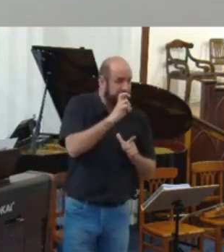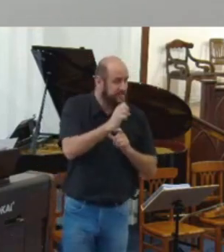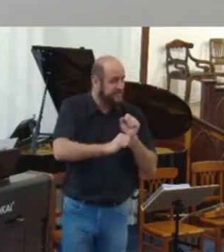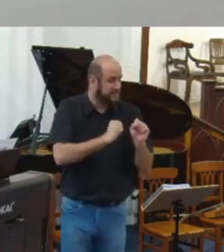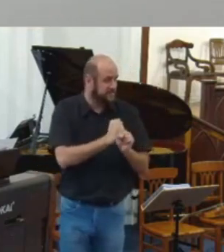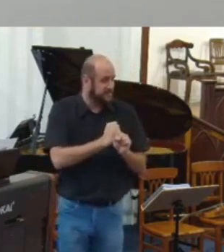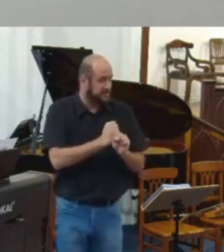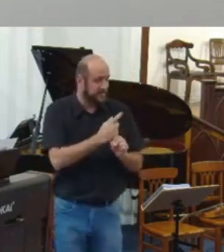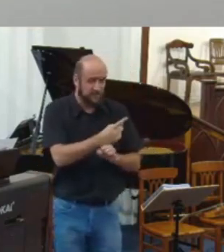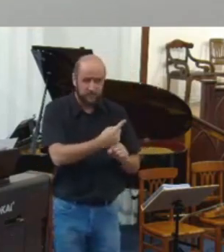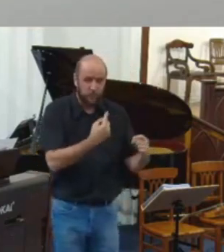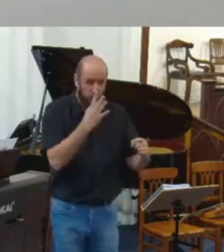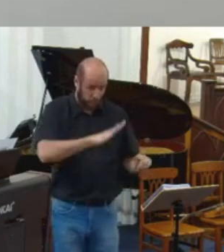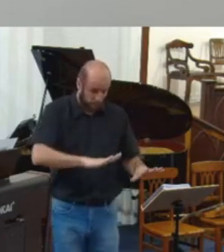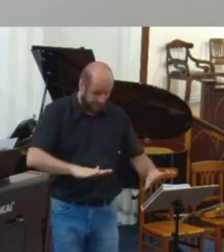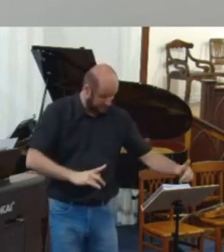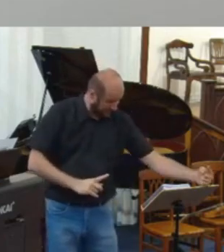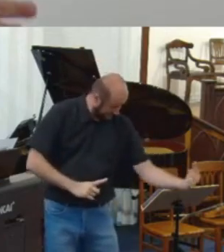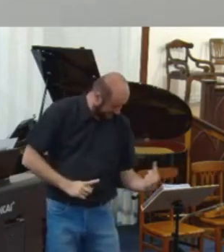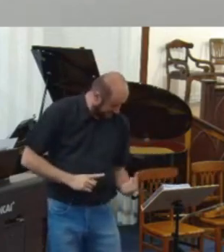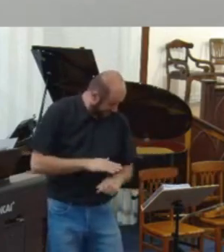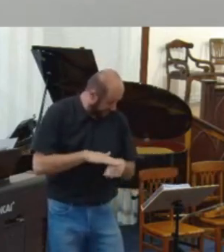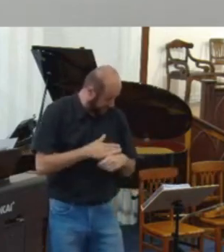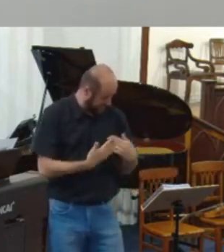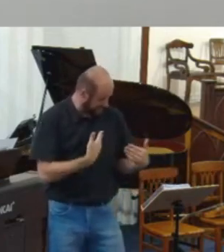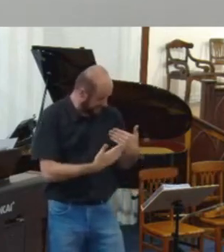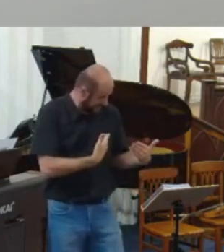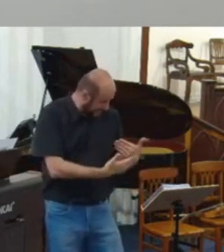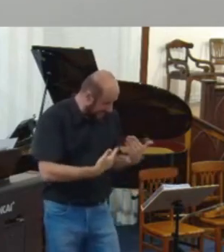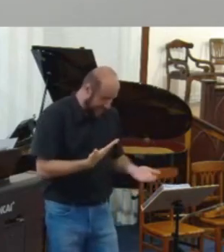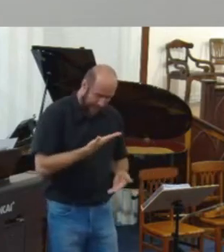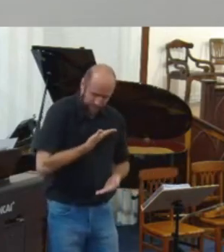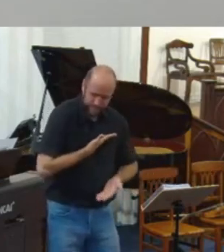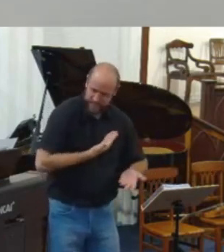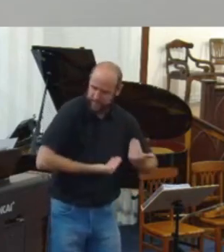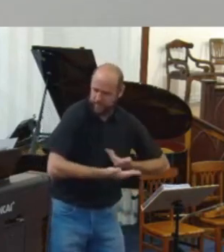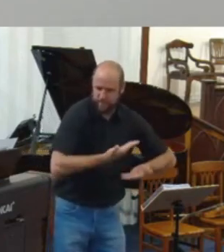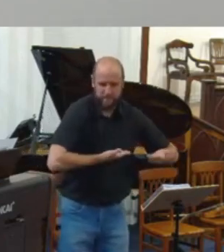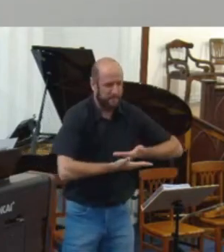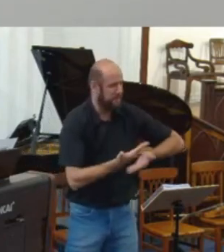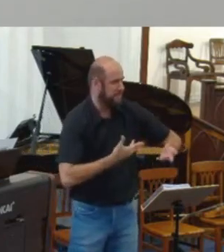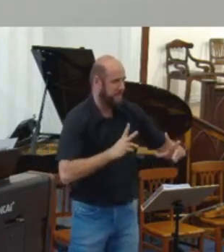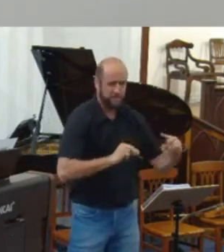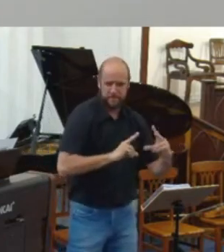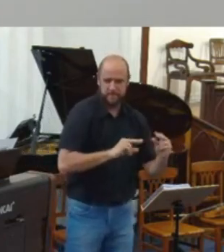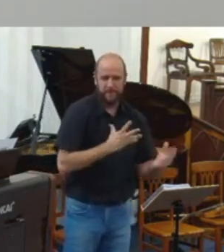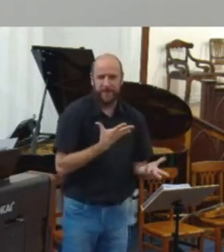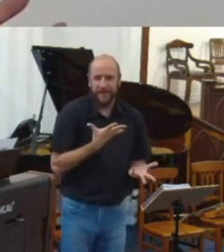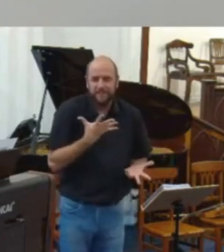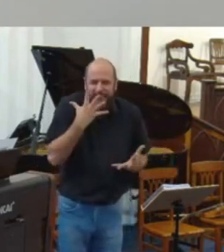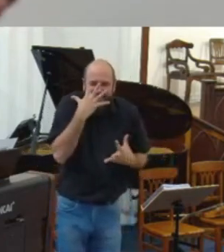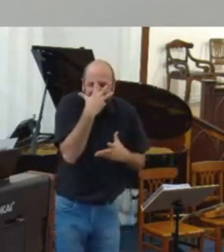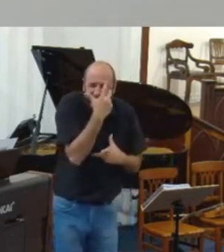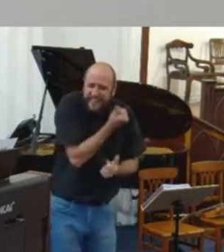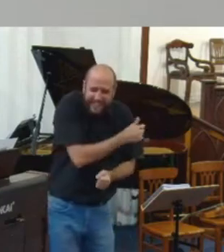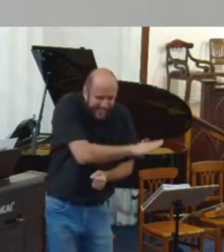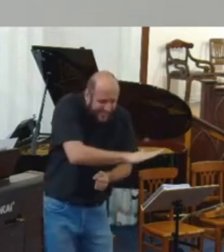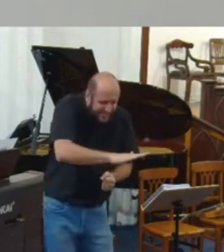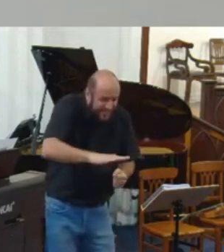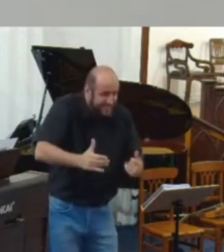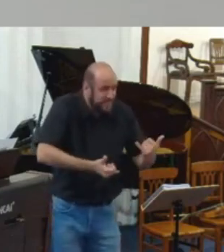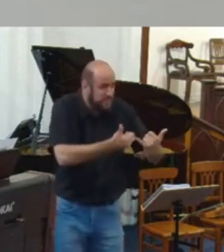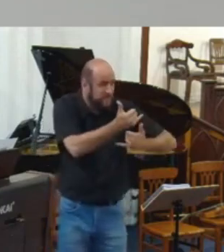me mostrar, falar da relação dela com as amiguinhas dela ali e tal. E eu acho maravilhoso ver isso